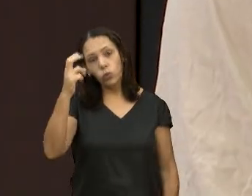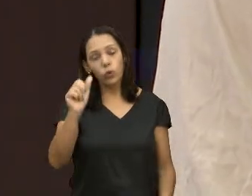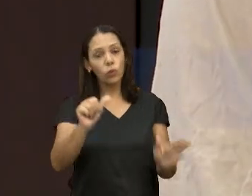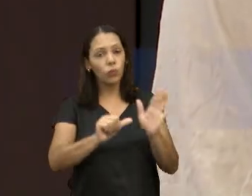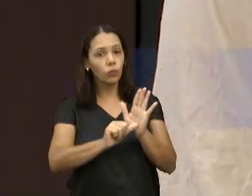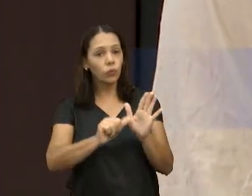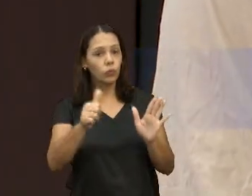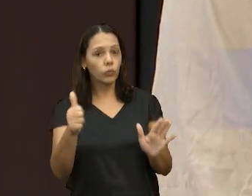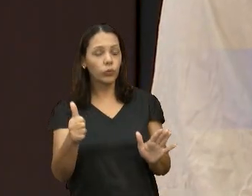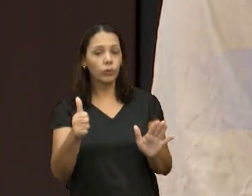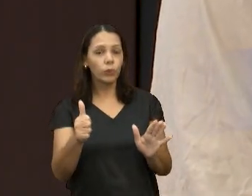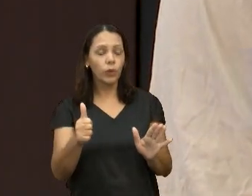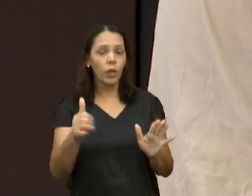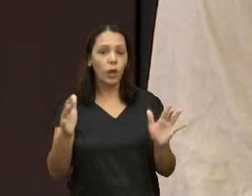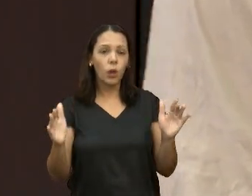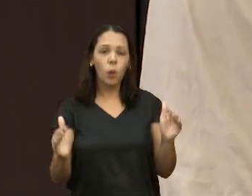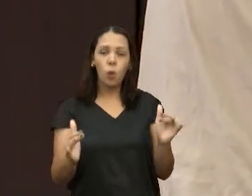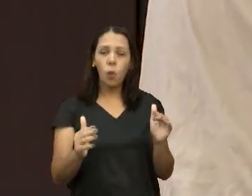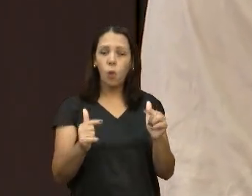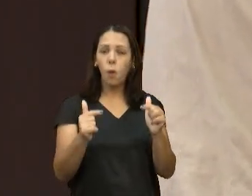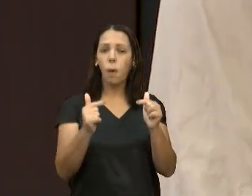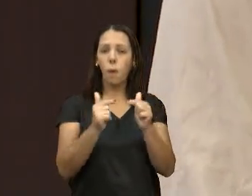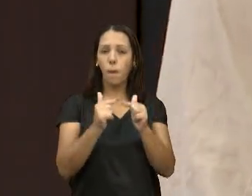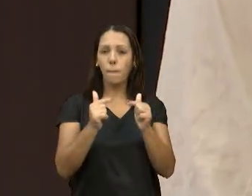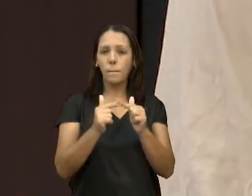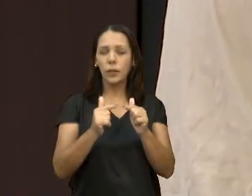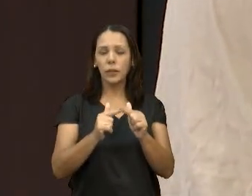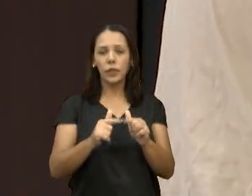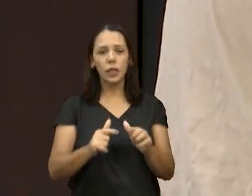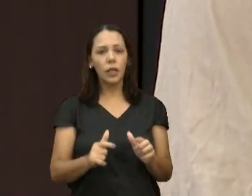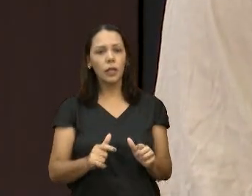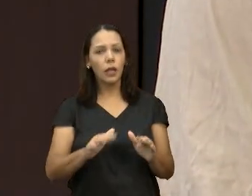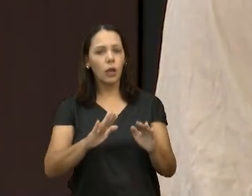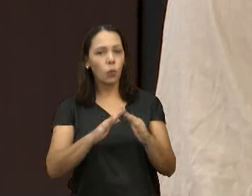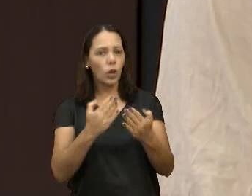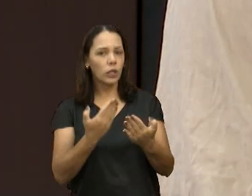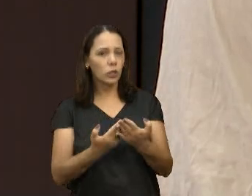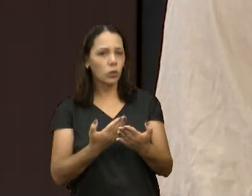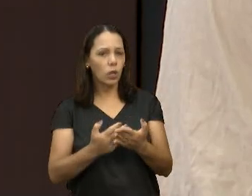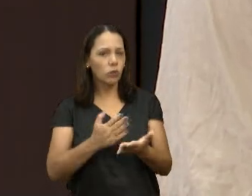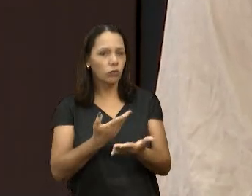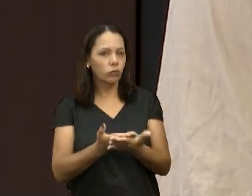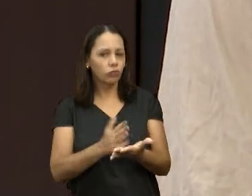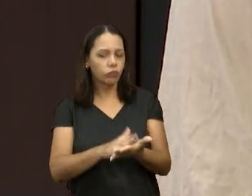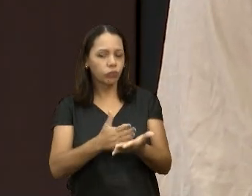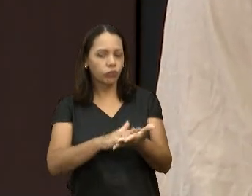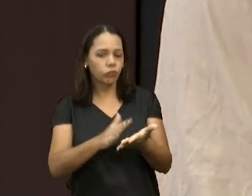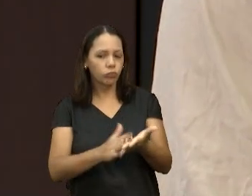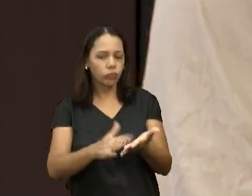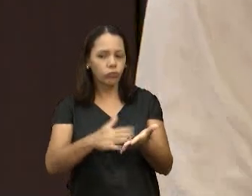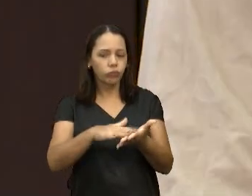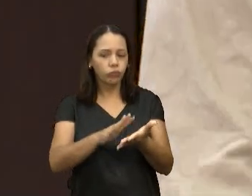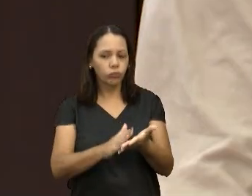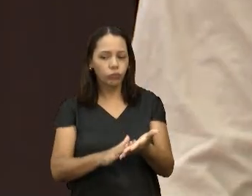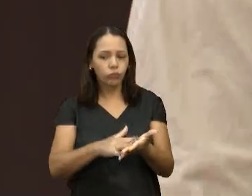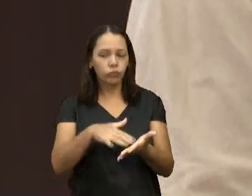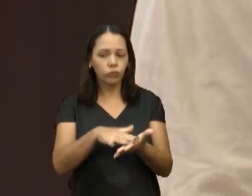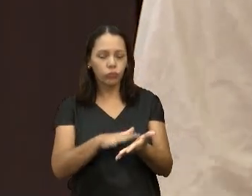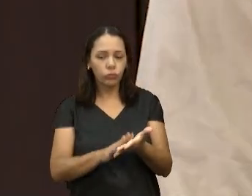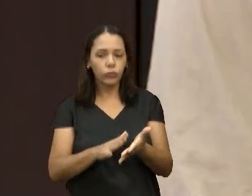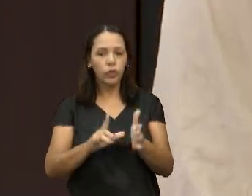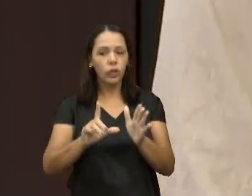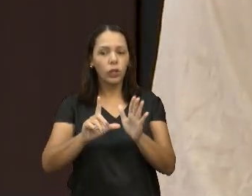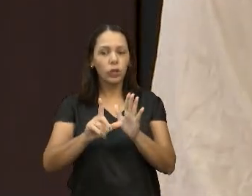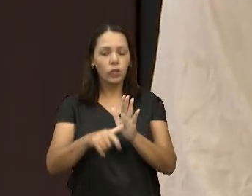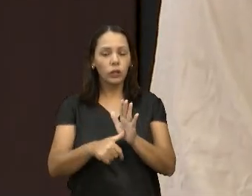eu mais me identifiquei foi com a escola de samba, né? Que tinha no Paraíso, que era um bloco carnavalesco chamado Caprichosos do Paraíso. Depois veio a